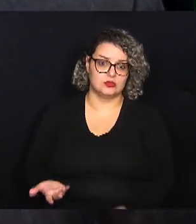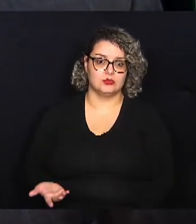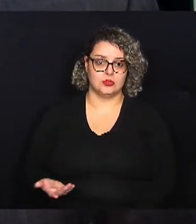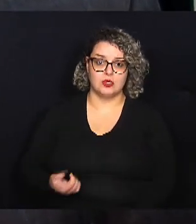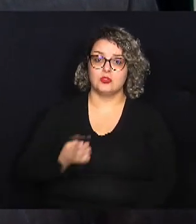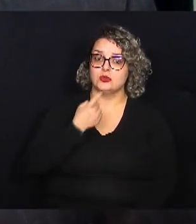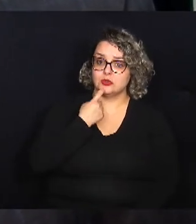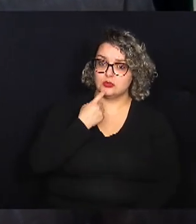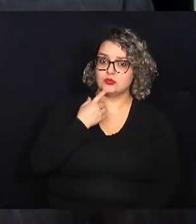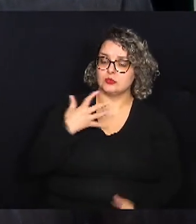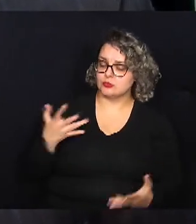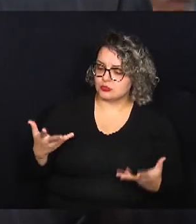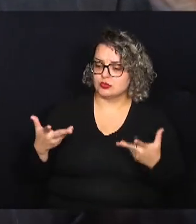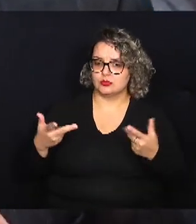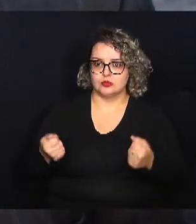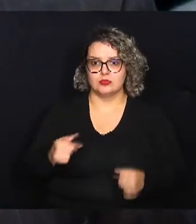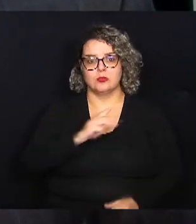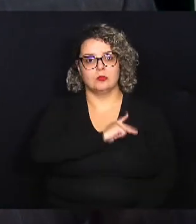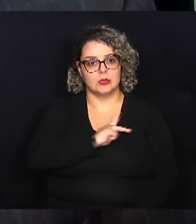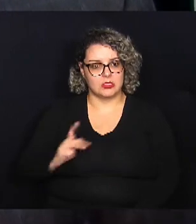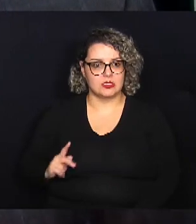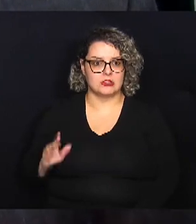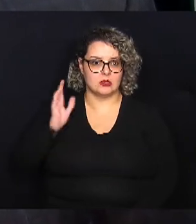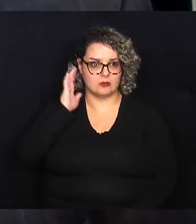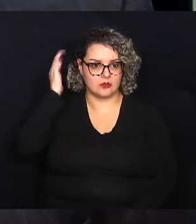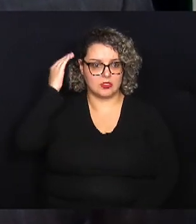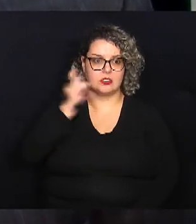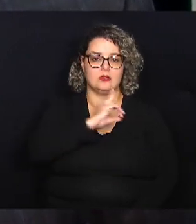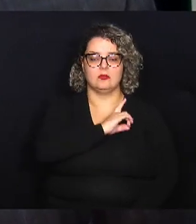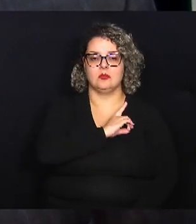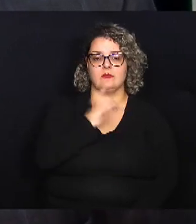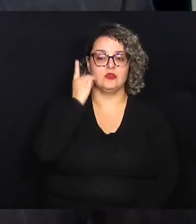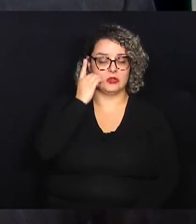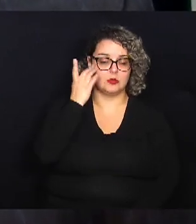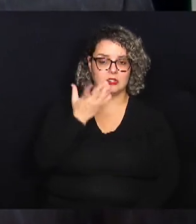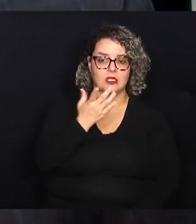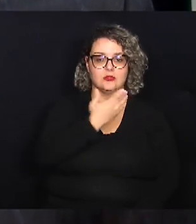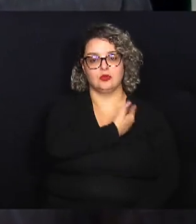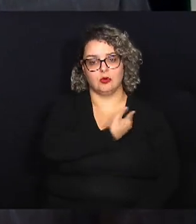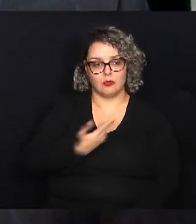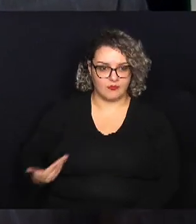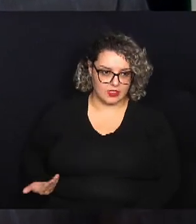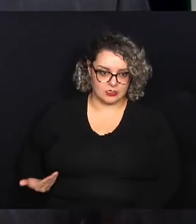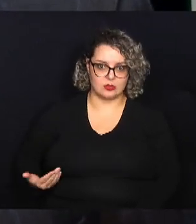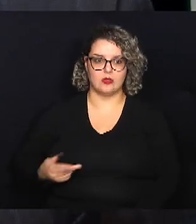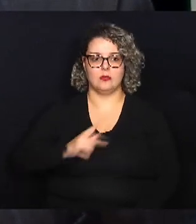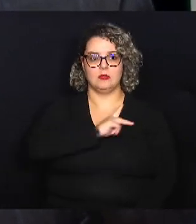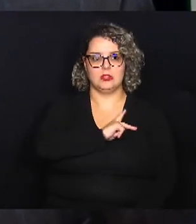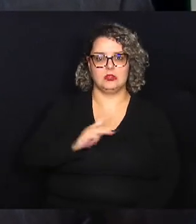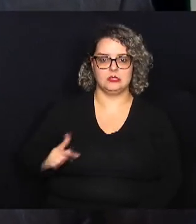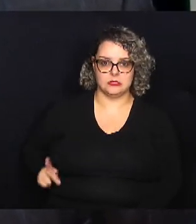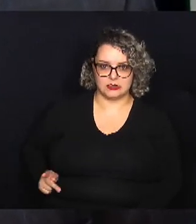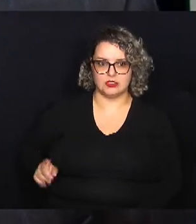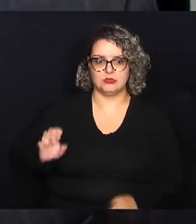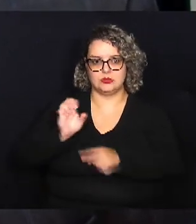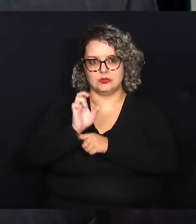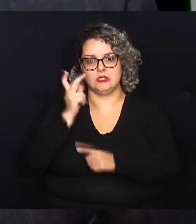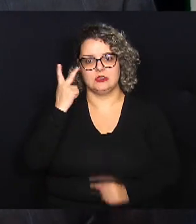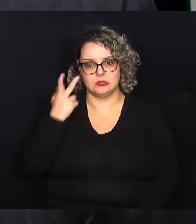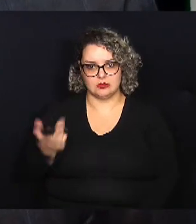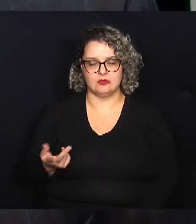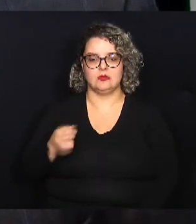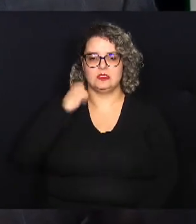campineiro ilustre, presidente da República, foi deputado, foi governador de estado na época, presidente do estado de São Paulo, foi senador,